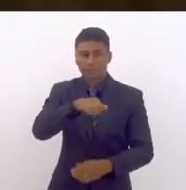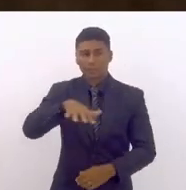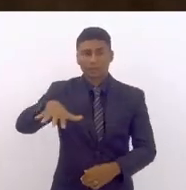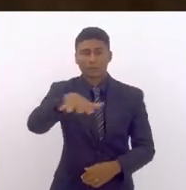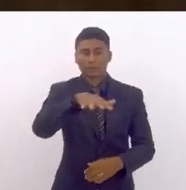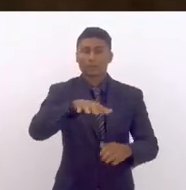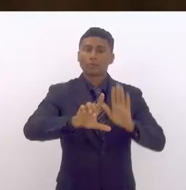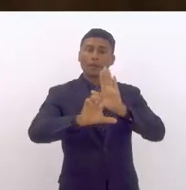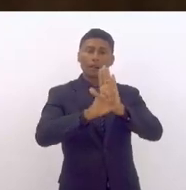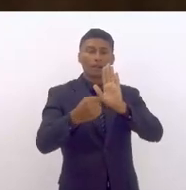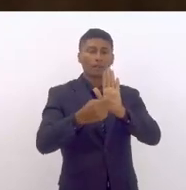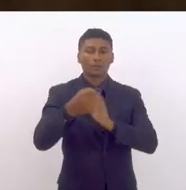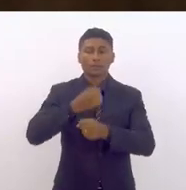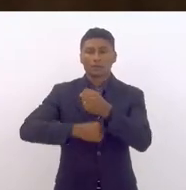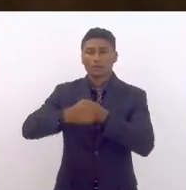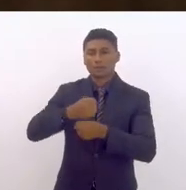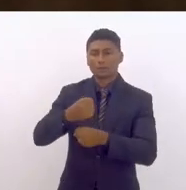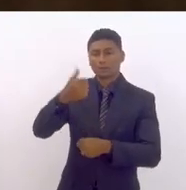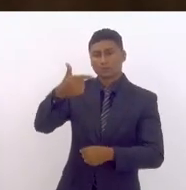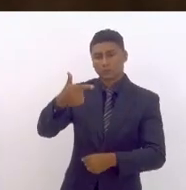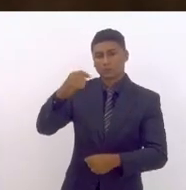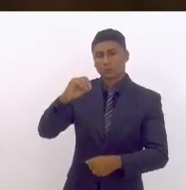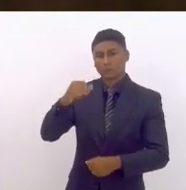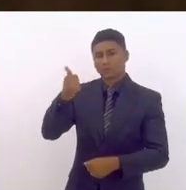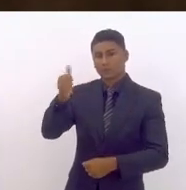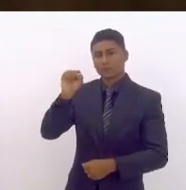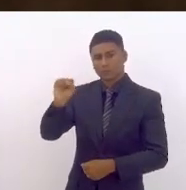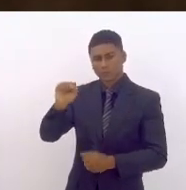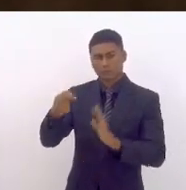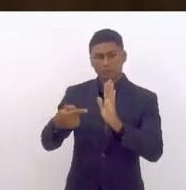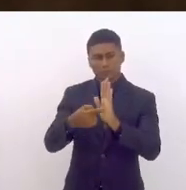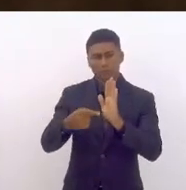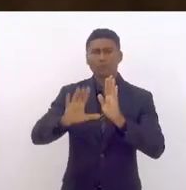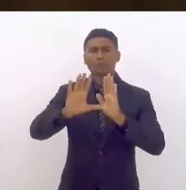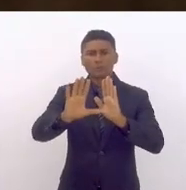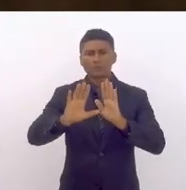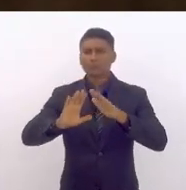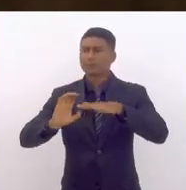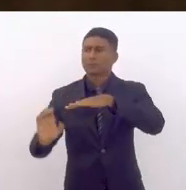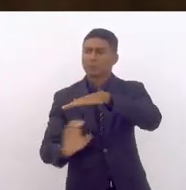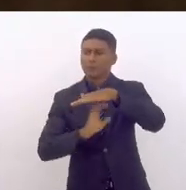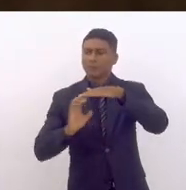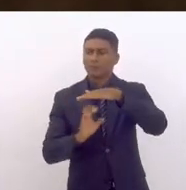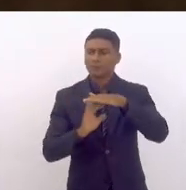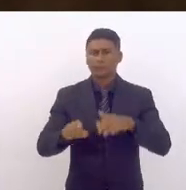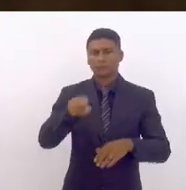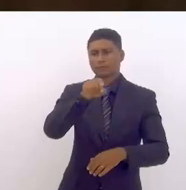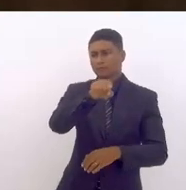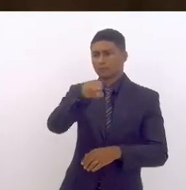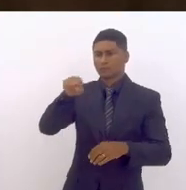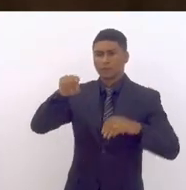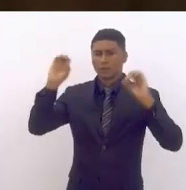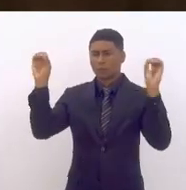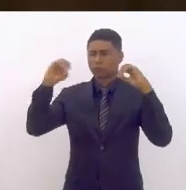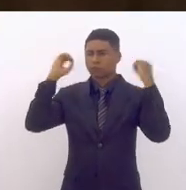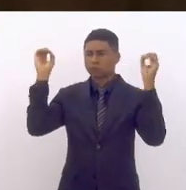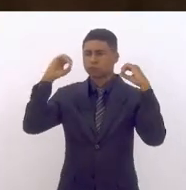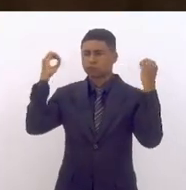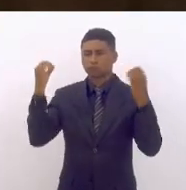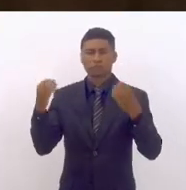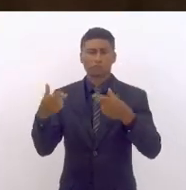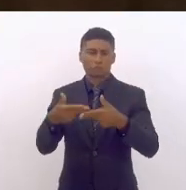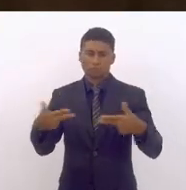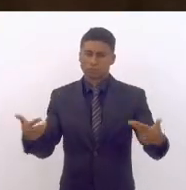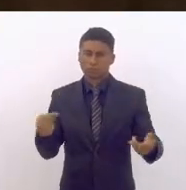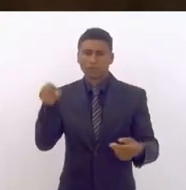está valendo é a de 2018. Mas essas empresas de ambulância que